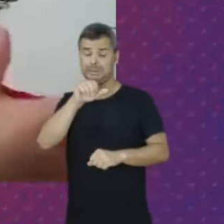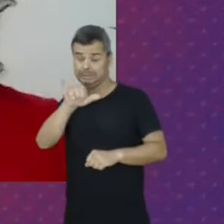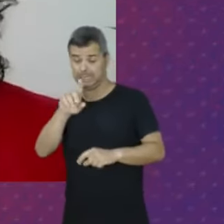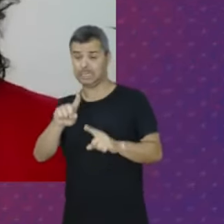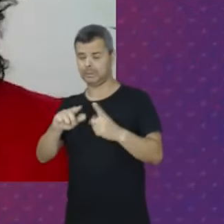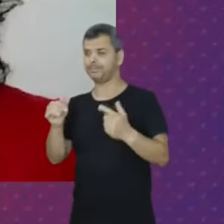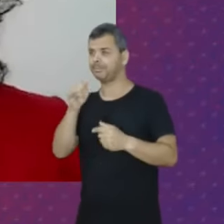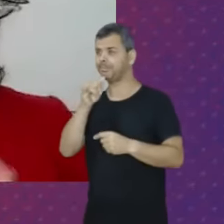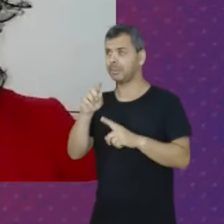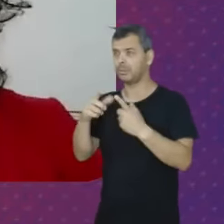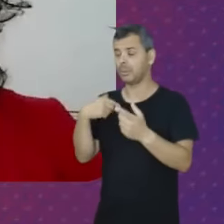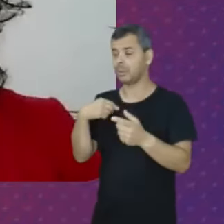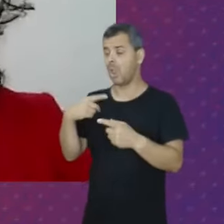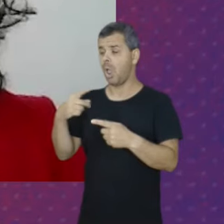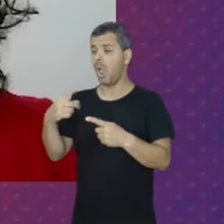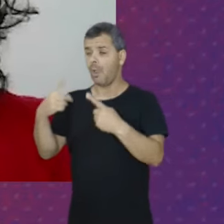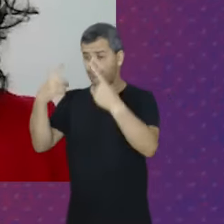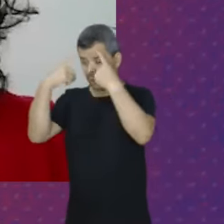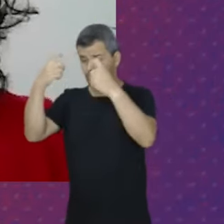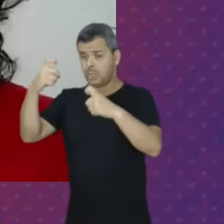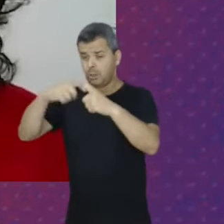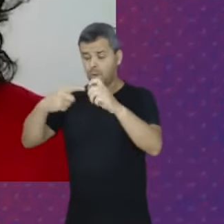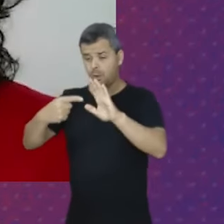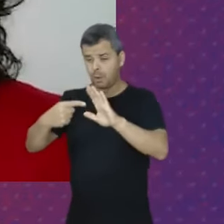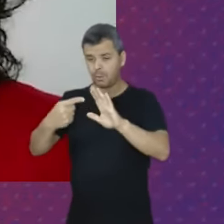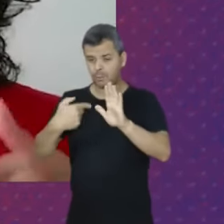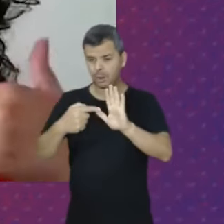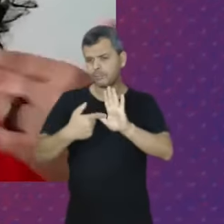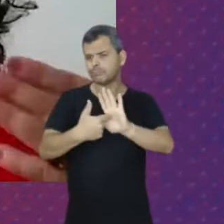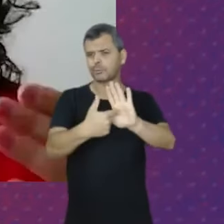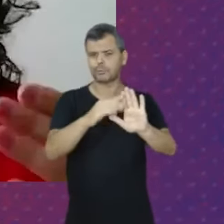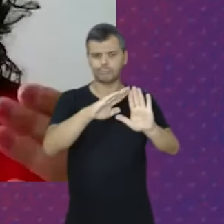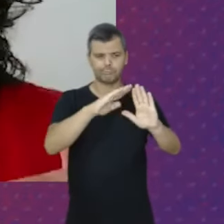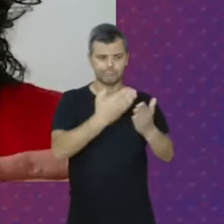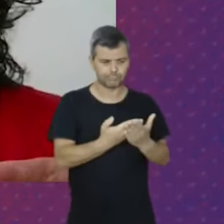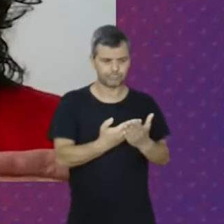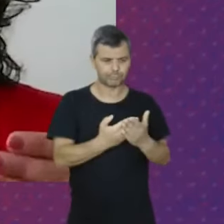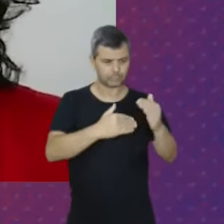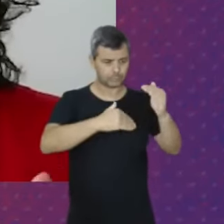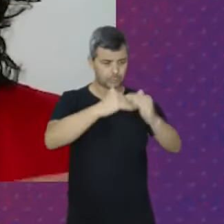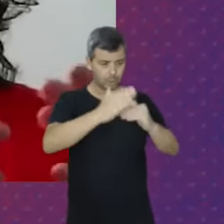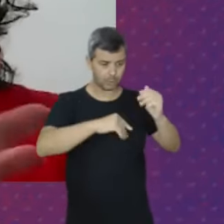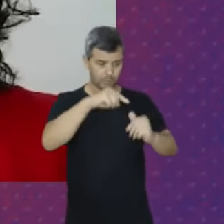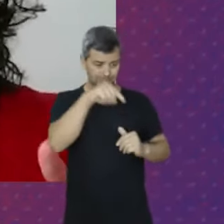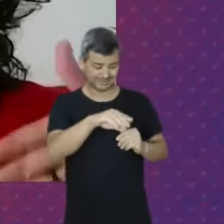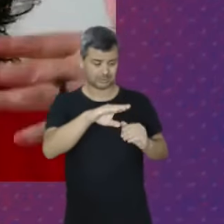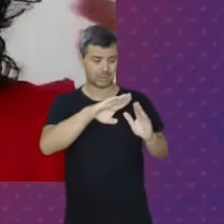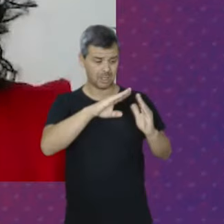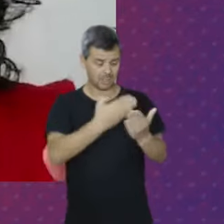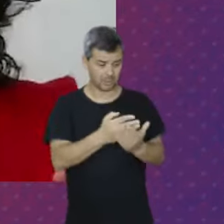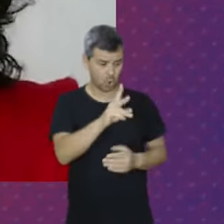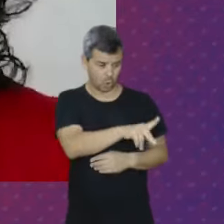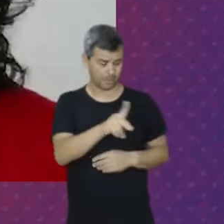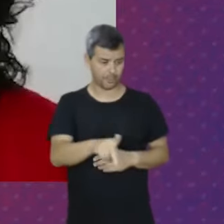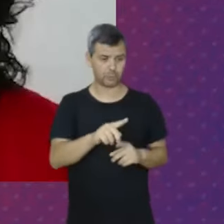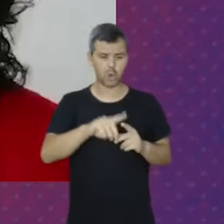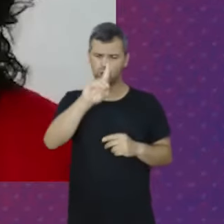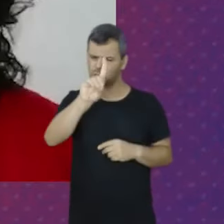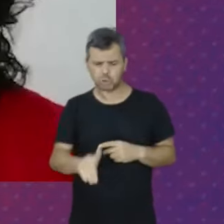situação de violência sexual foi revelada na escola e o profissional da escola, o professor,